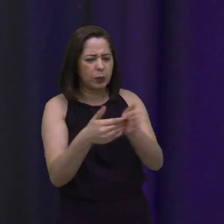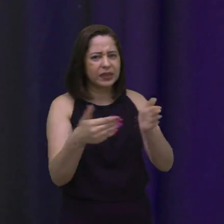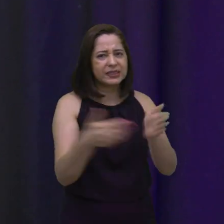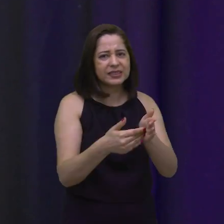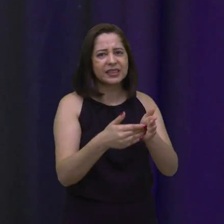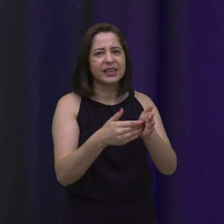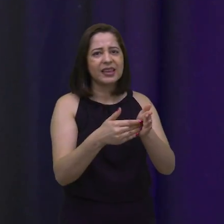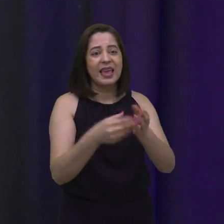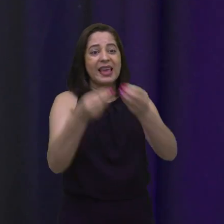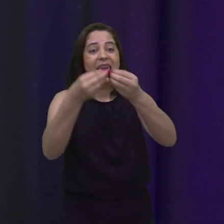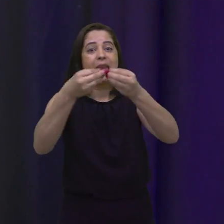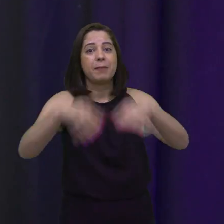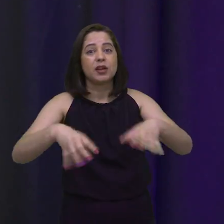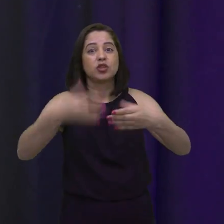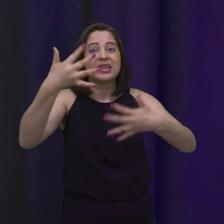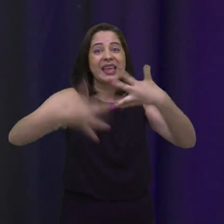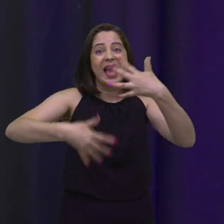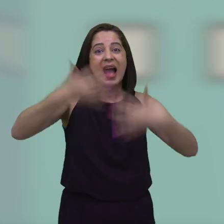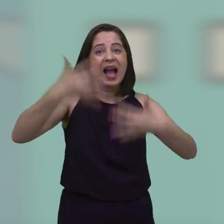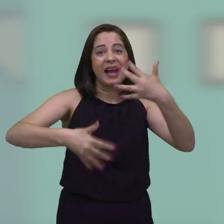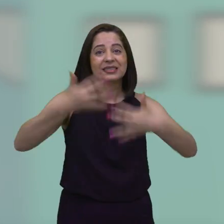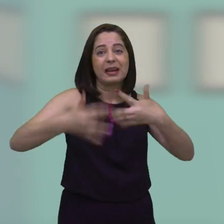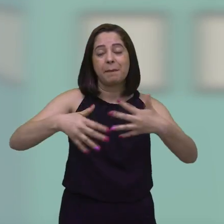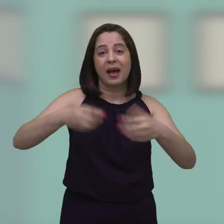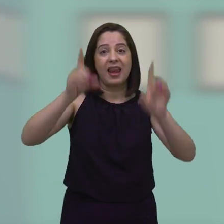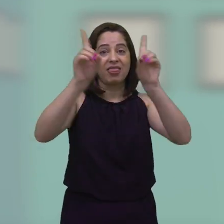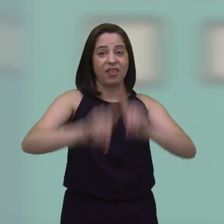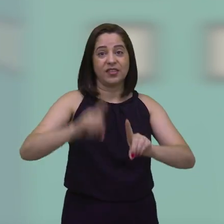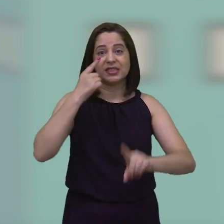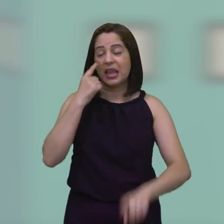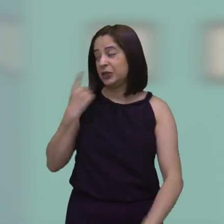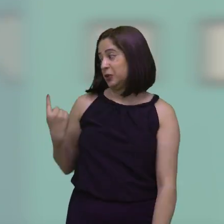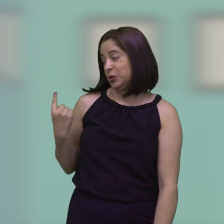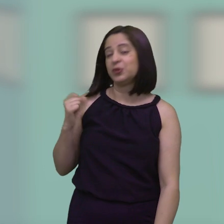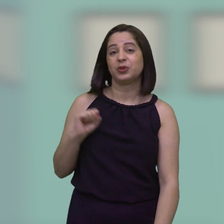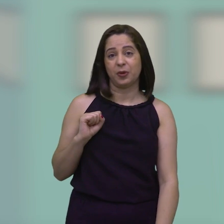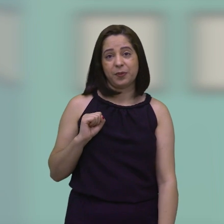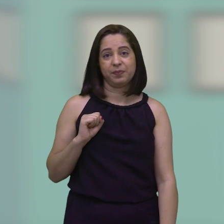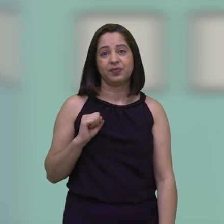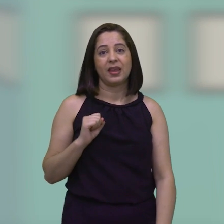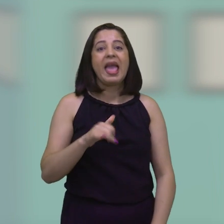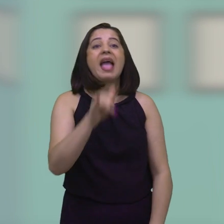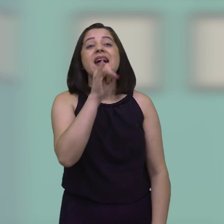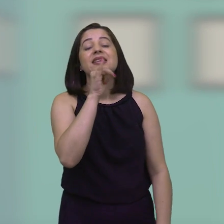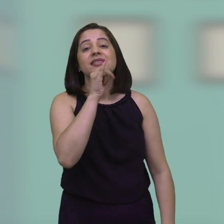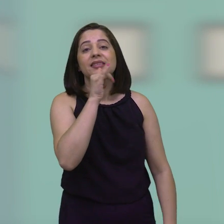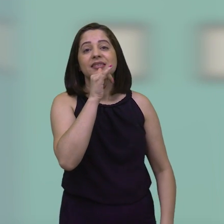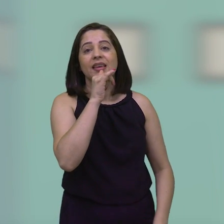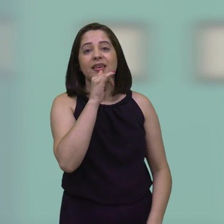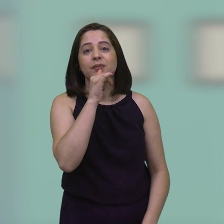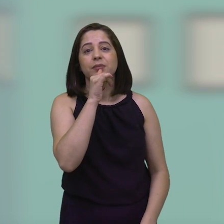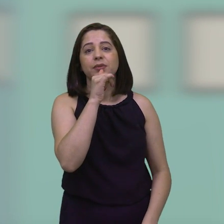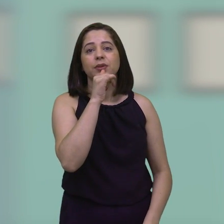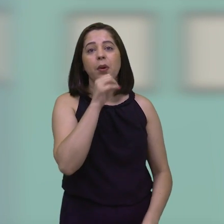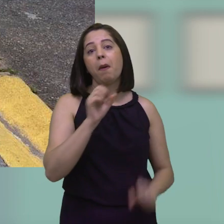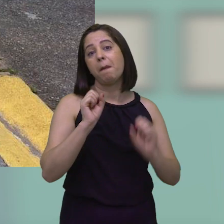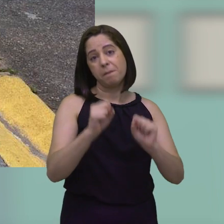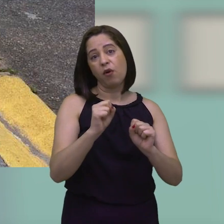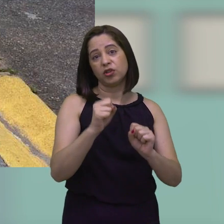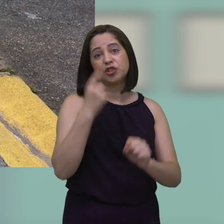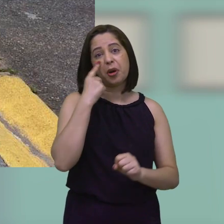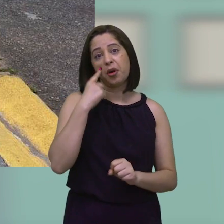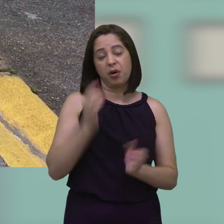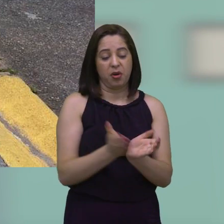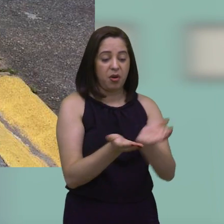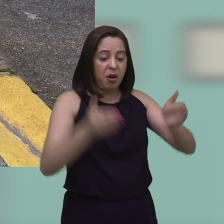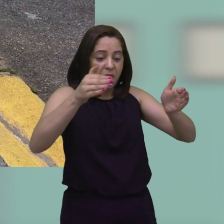obstáculo que possa atrapalhar algum deficiente, seja qual for a deficiência. Por exemplo, a barreira arquitetônica pode